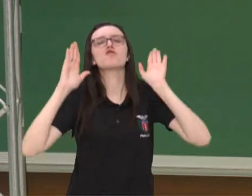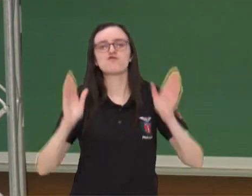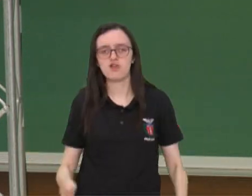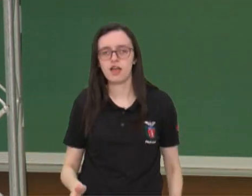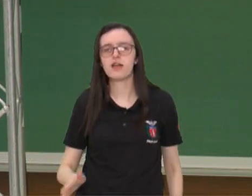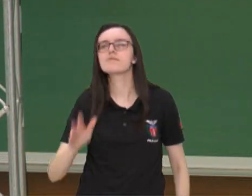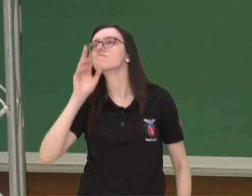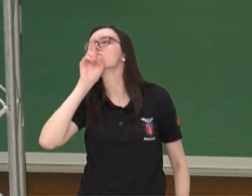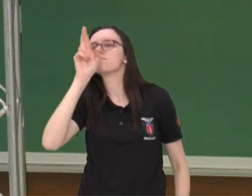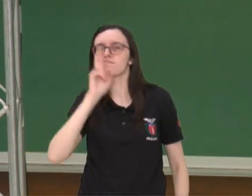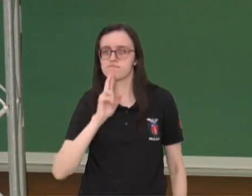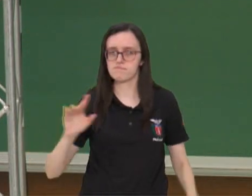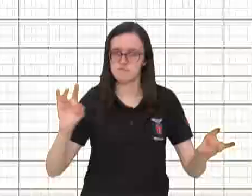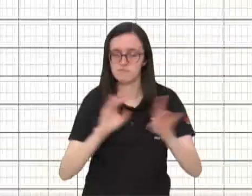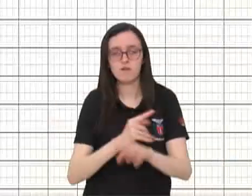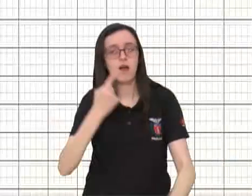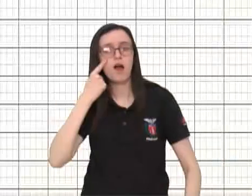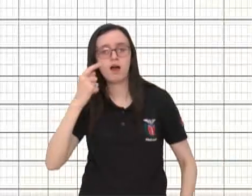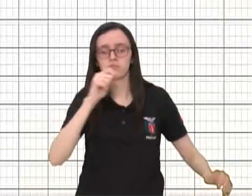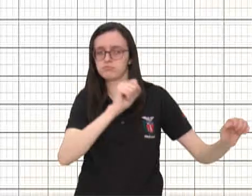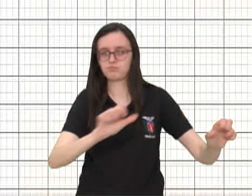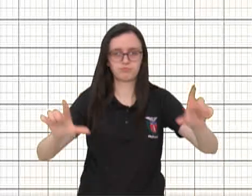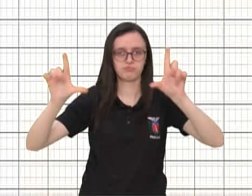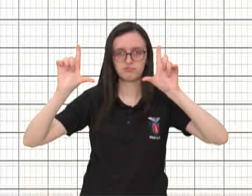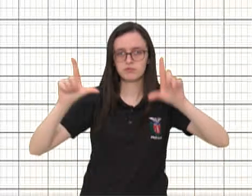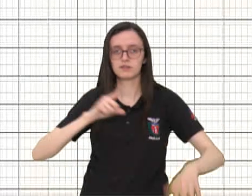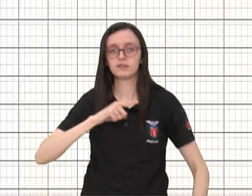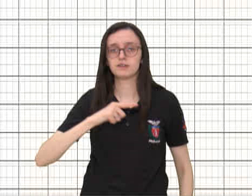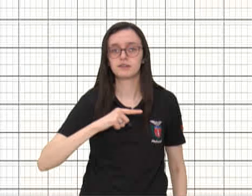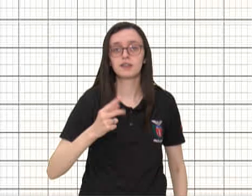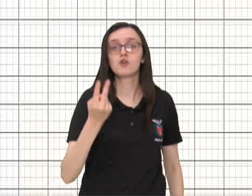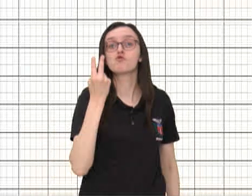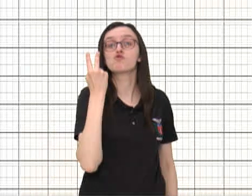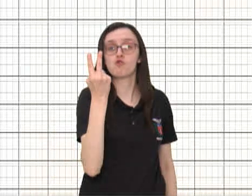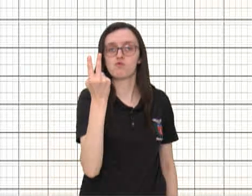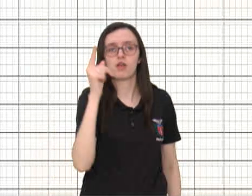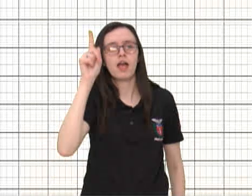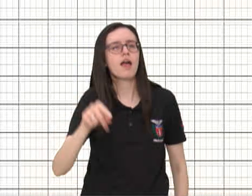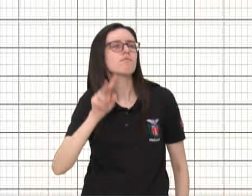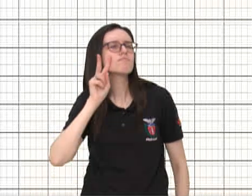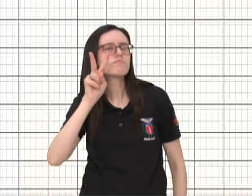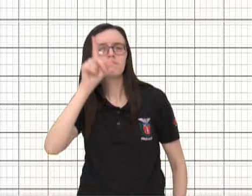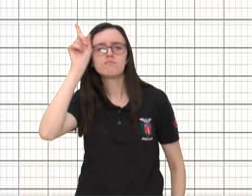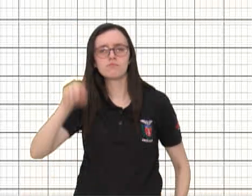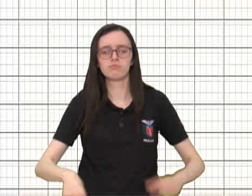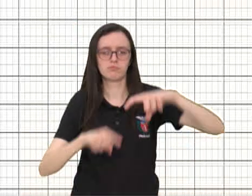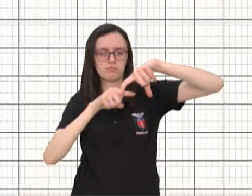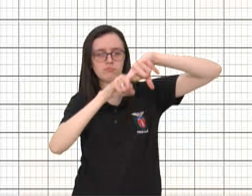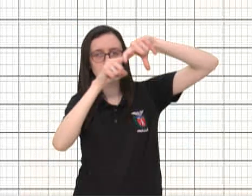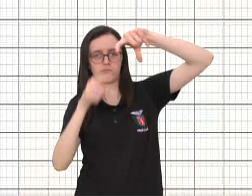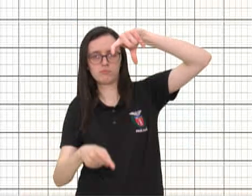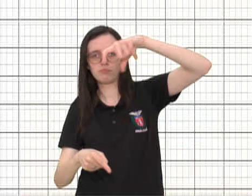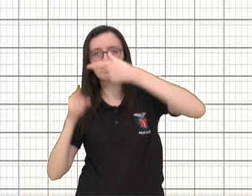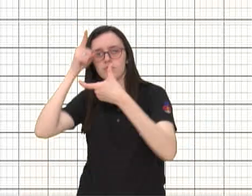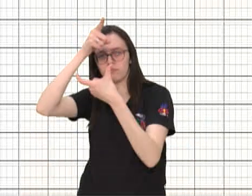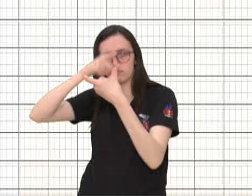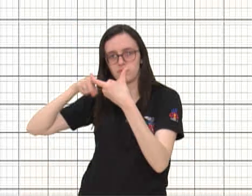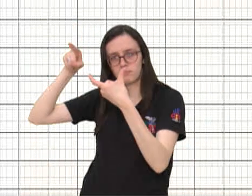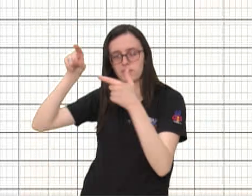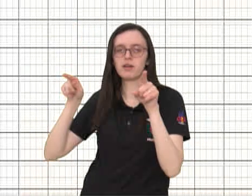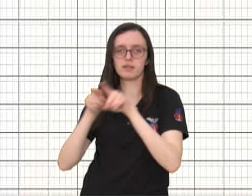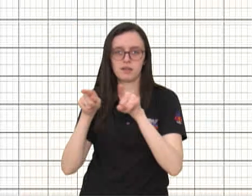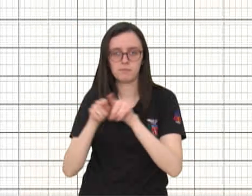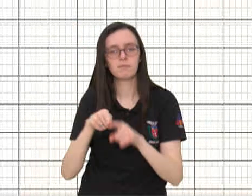resolveu. Está na tela. As duas parábolas no mesmo plano cartesiano. Aqui o